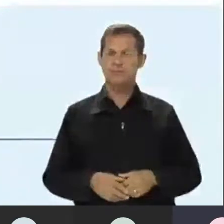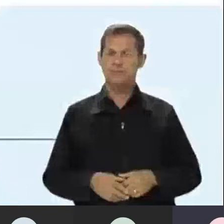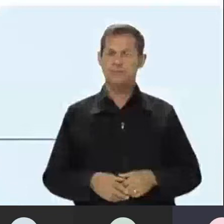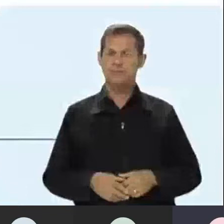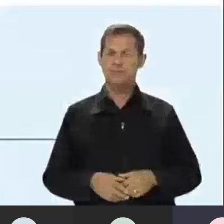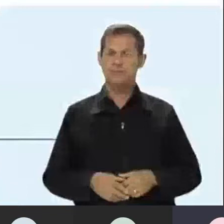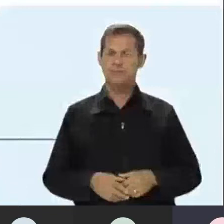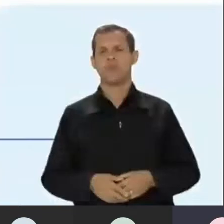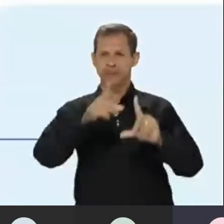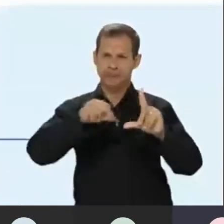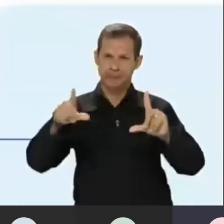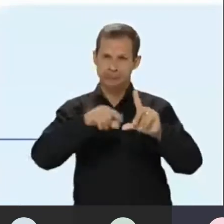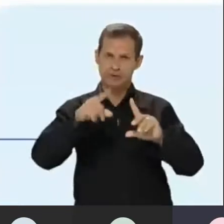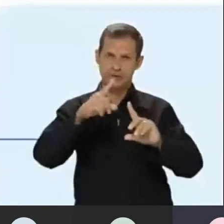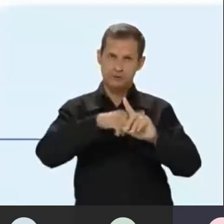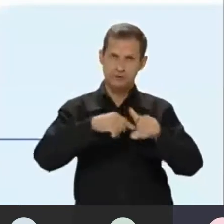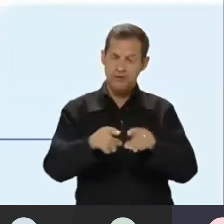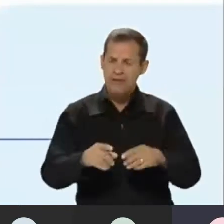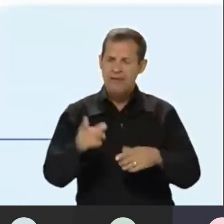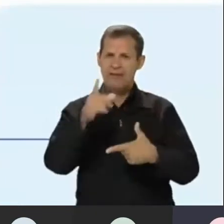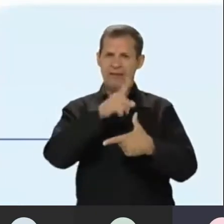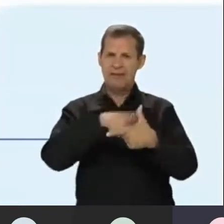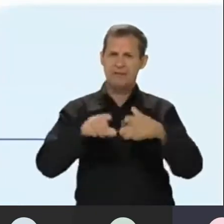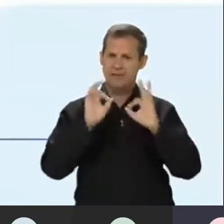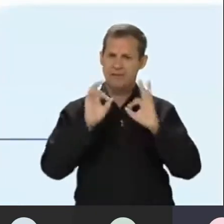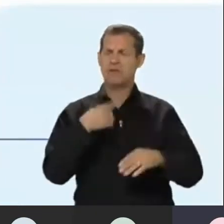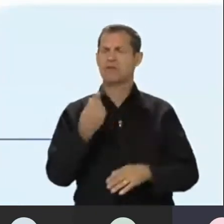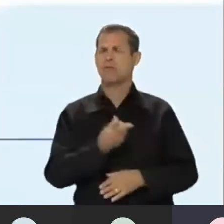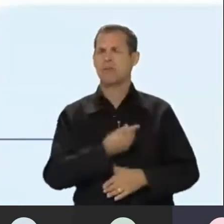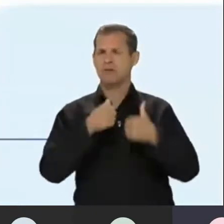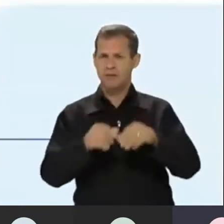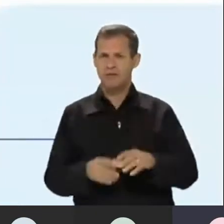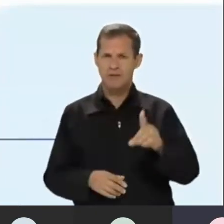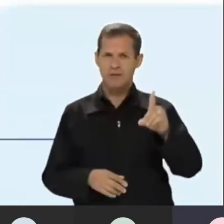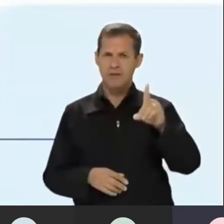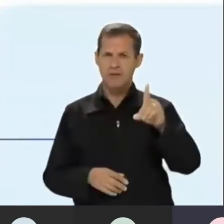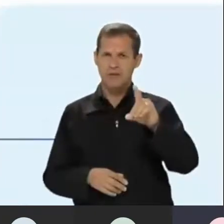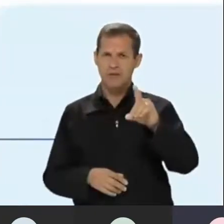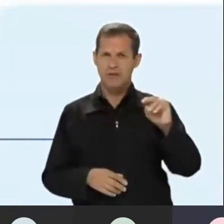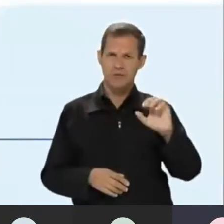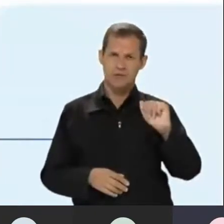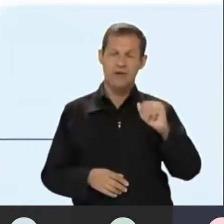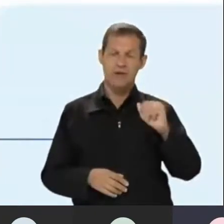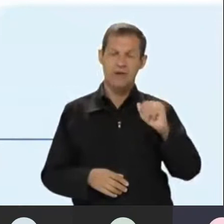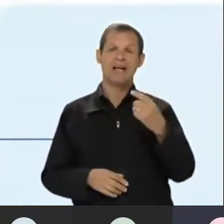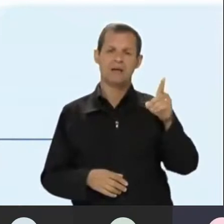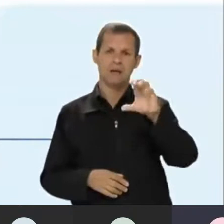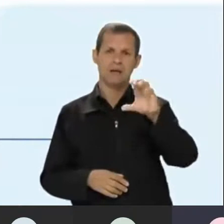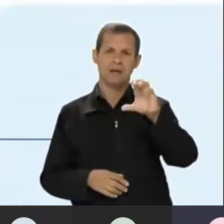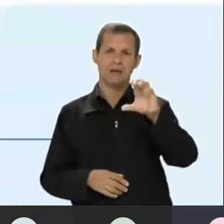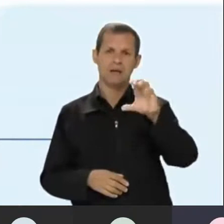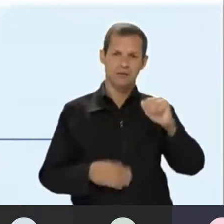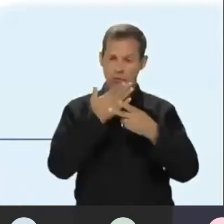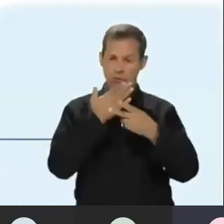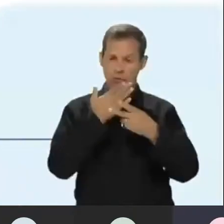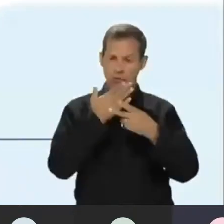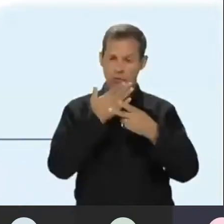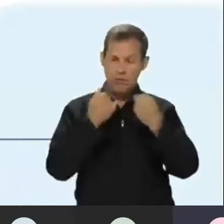tem um outro tipo de carta, tá? Que divide certinho pra gente essas zonas. Então, cada zona, né, que tem uma cor